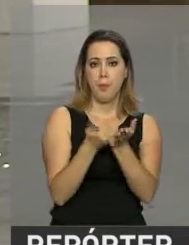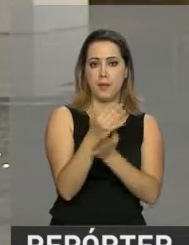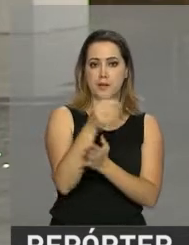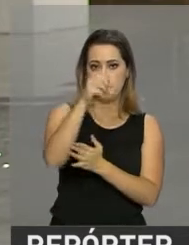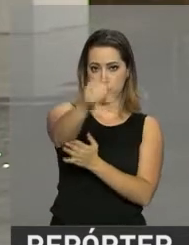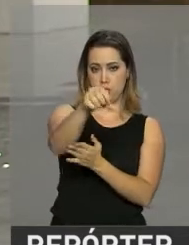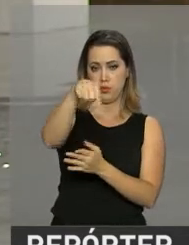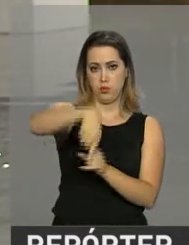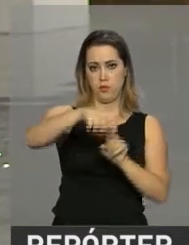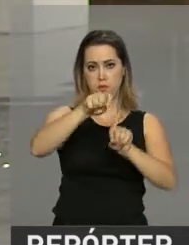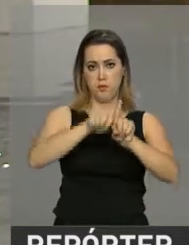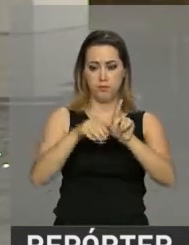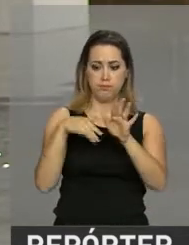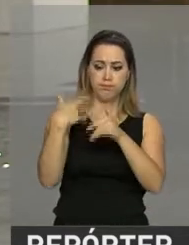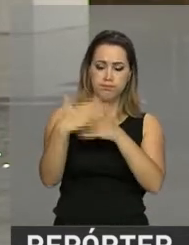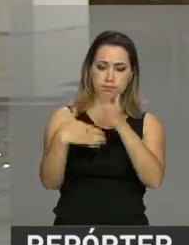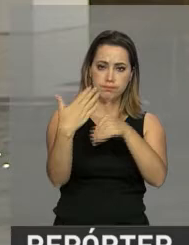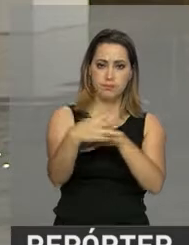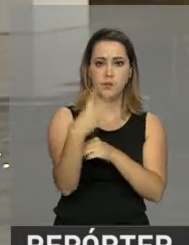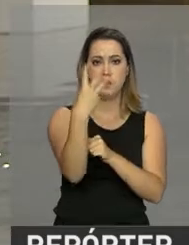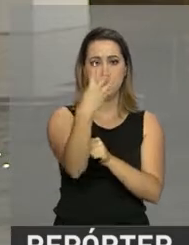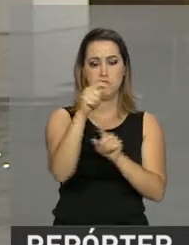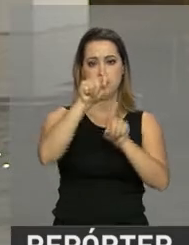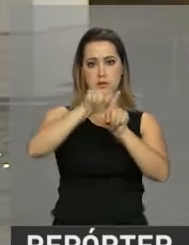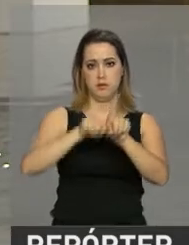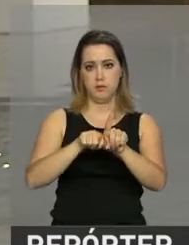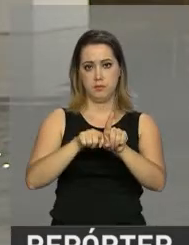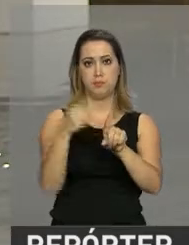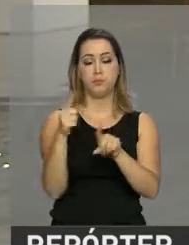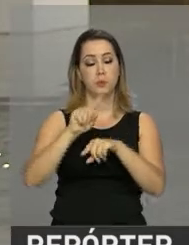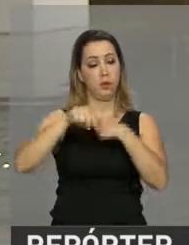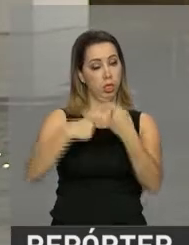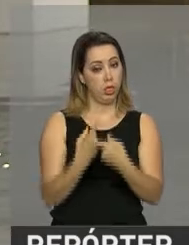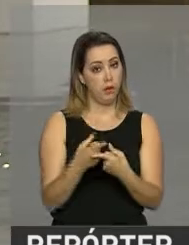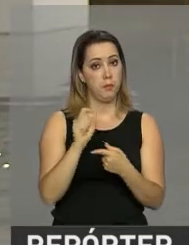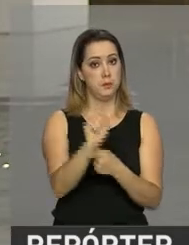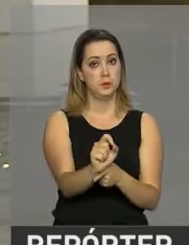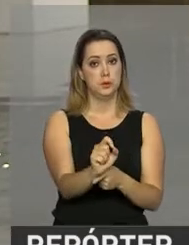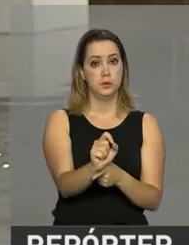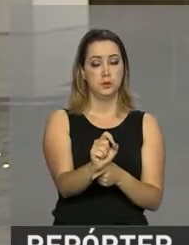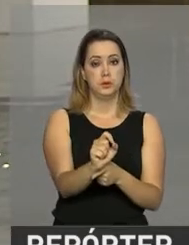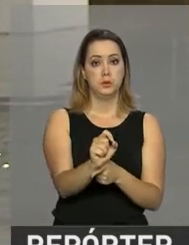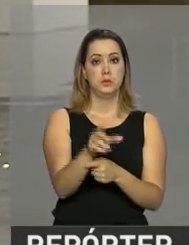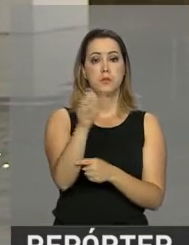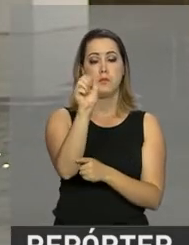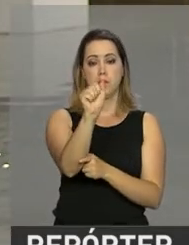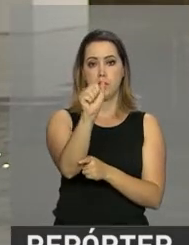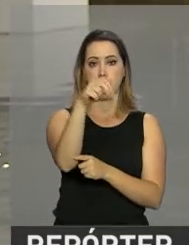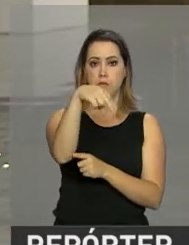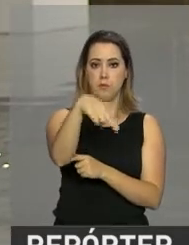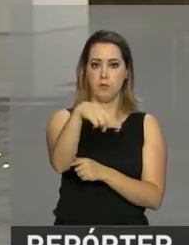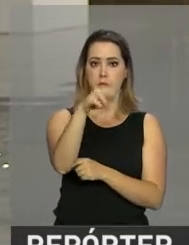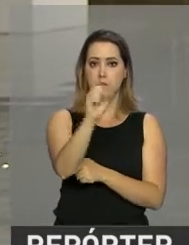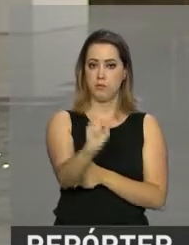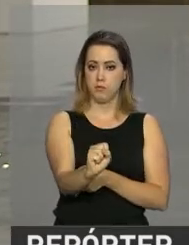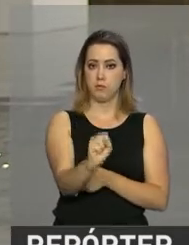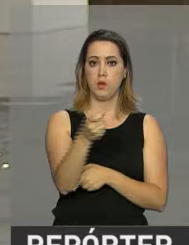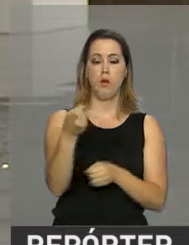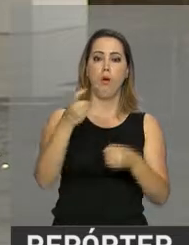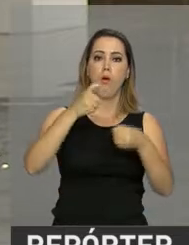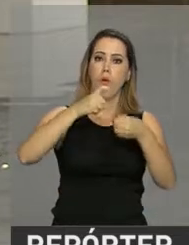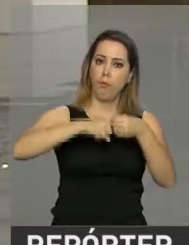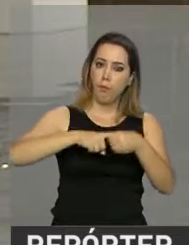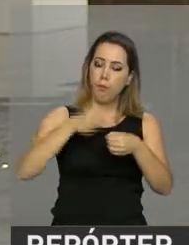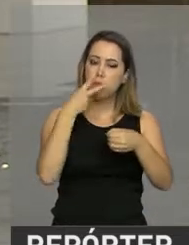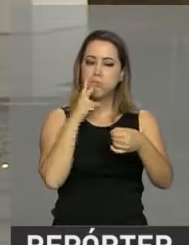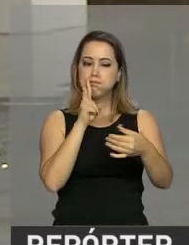deste mês e se estenderá por 3 meses. Depois desse período, a Agência Nacional de Saúde Suplementar voltará